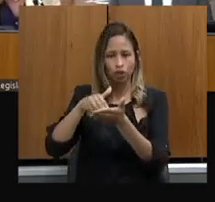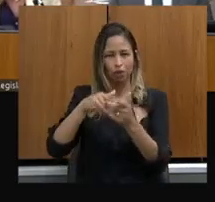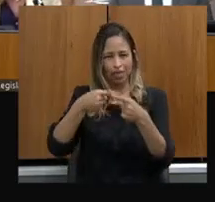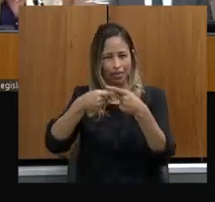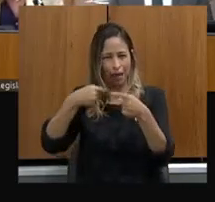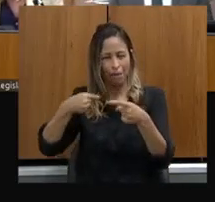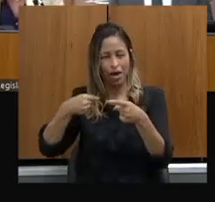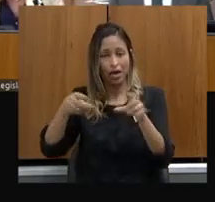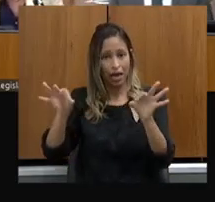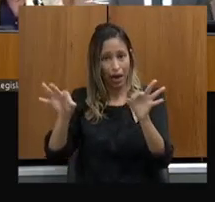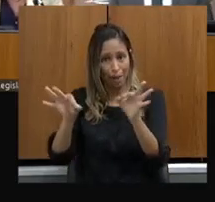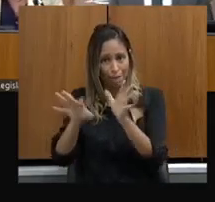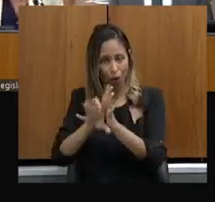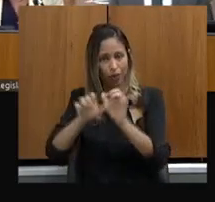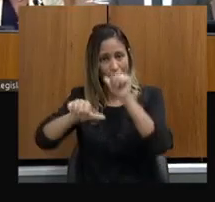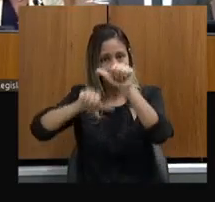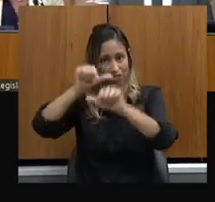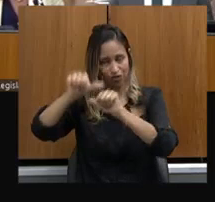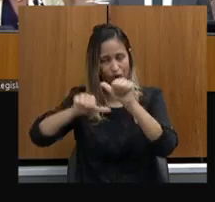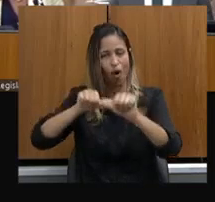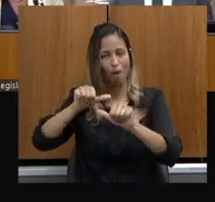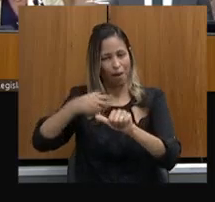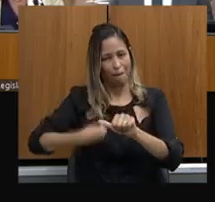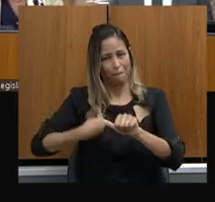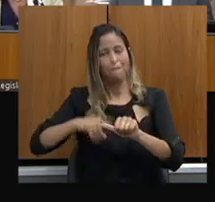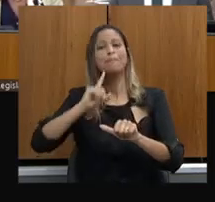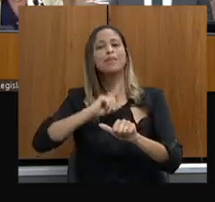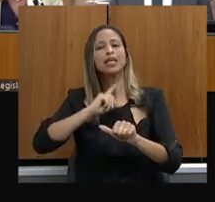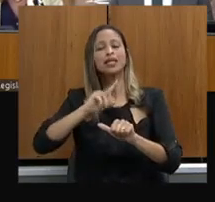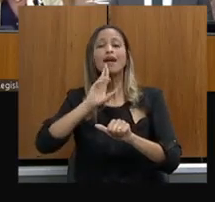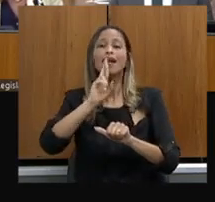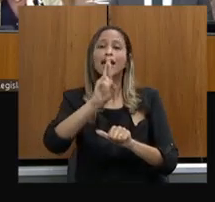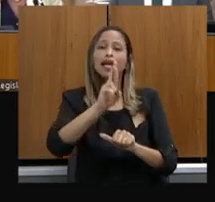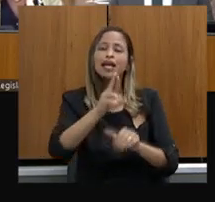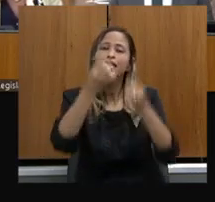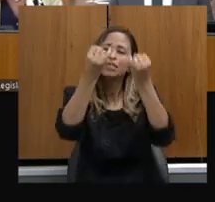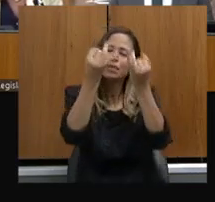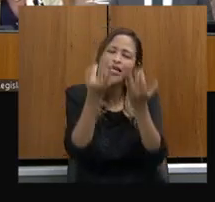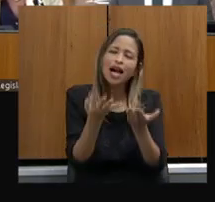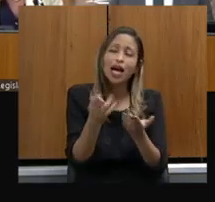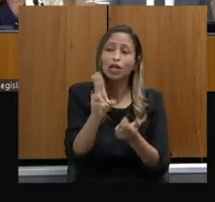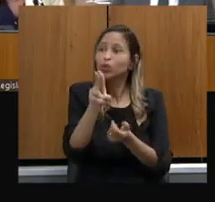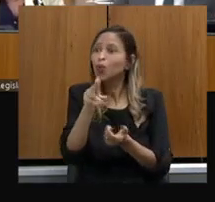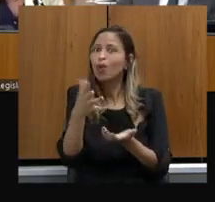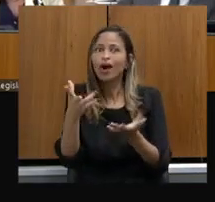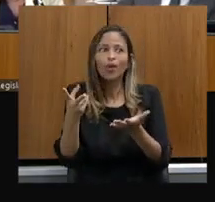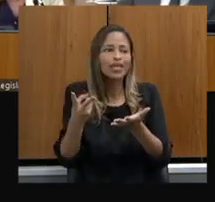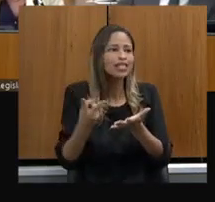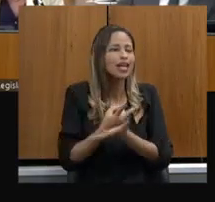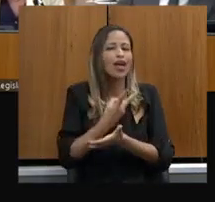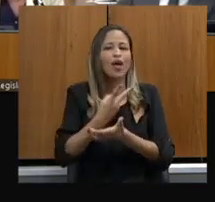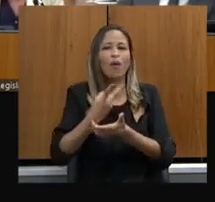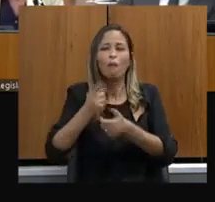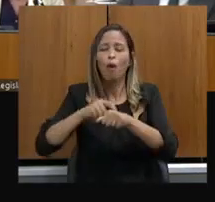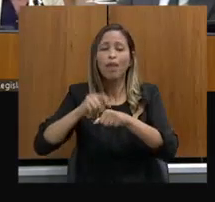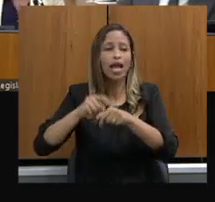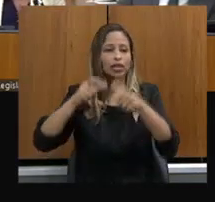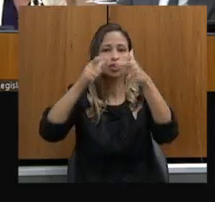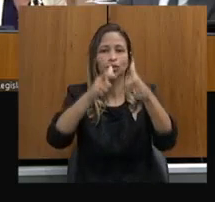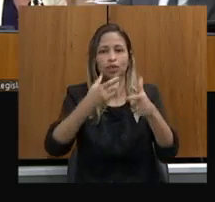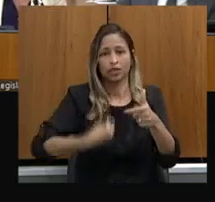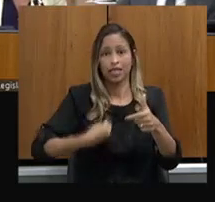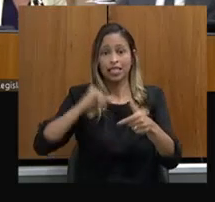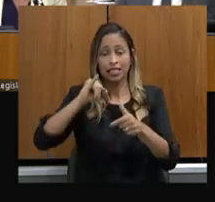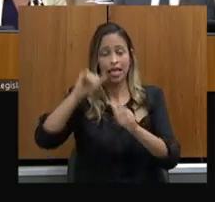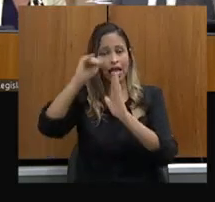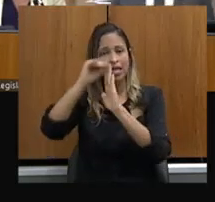inclusive no encerramento de transforma Minas tivemos vários relatos de pessoas que falam que nunca chegariam a determinados cargos se